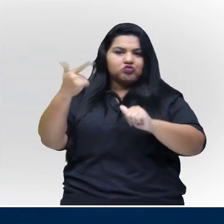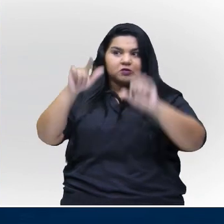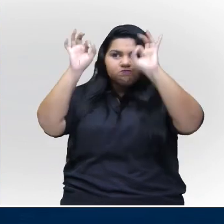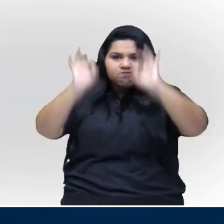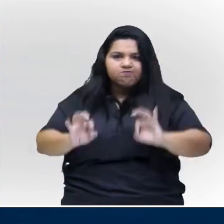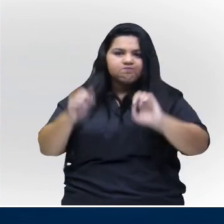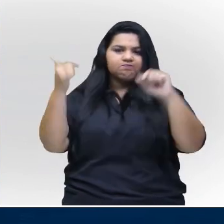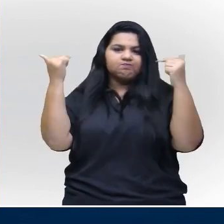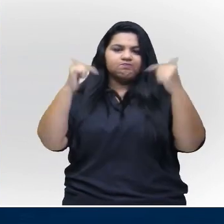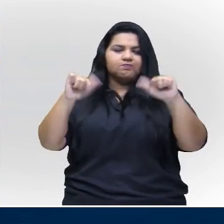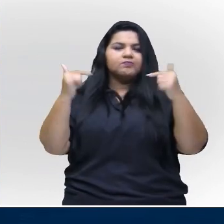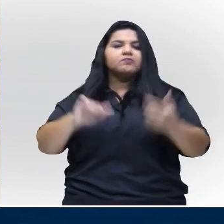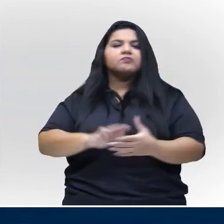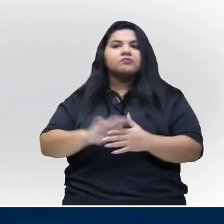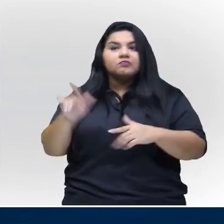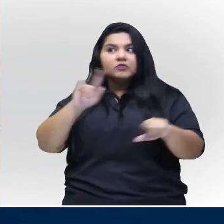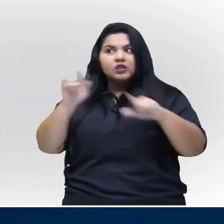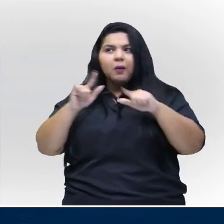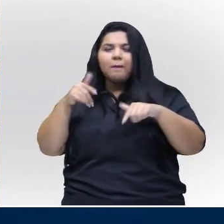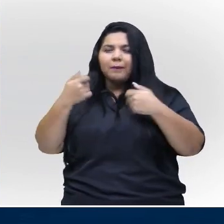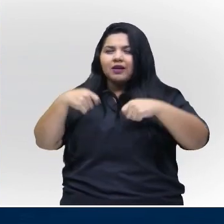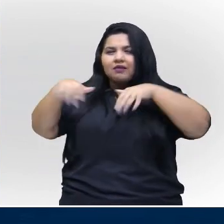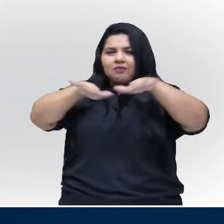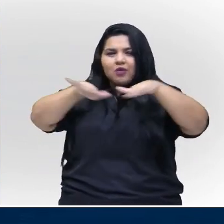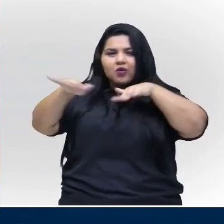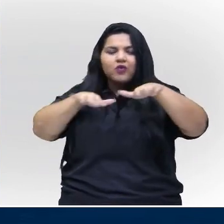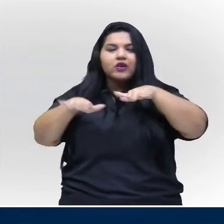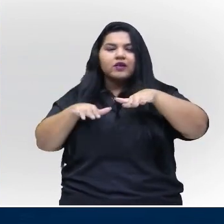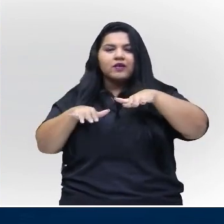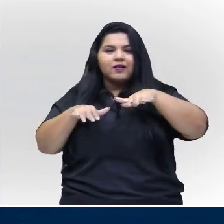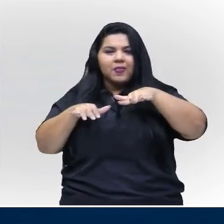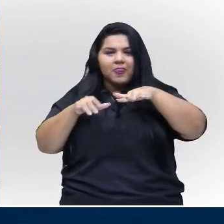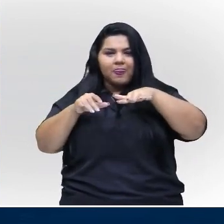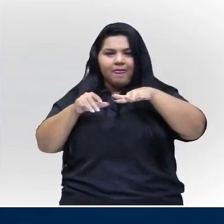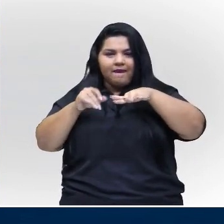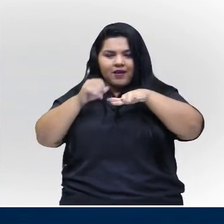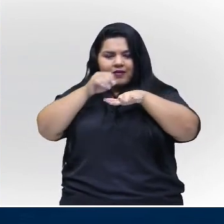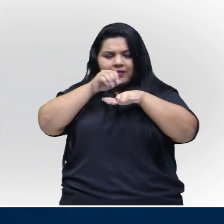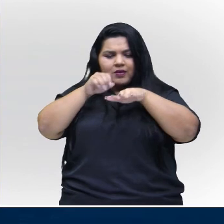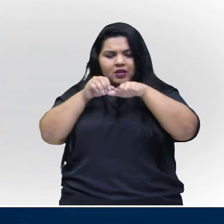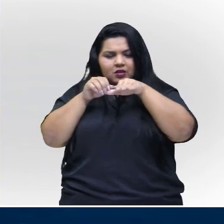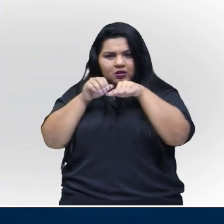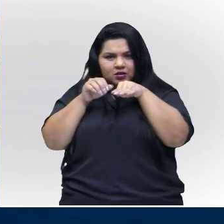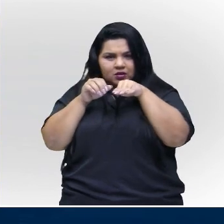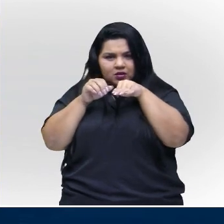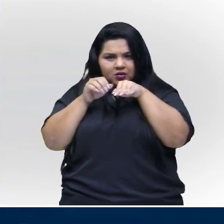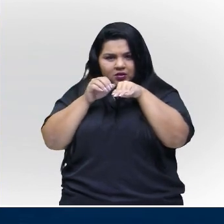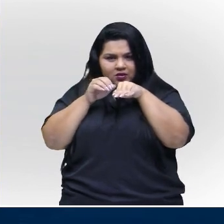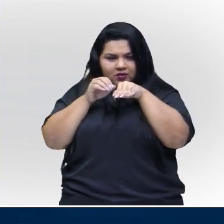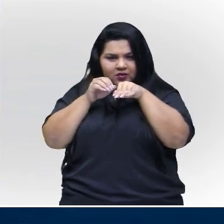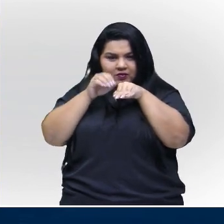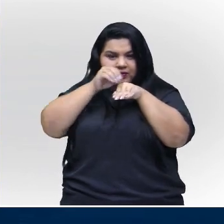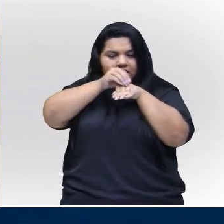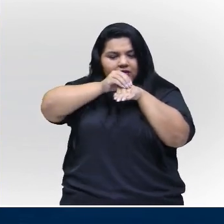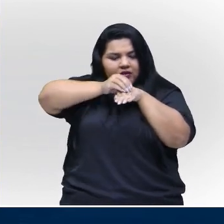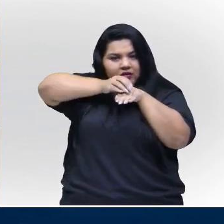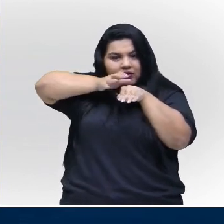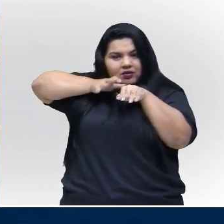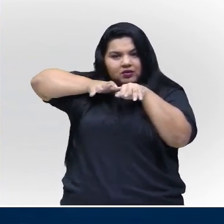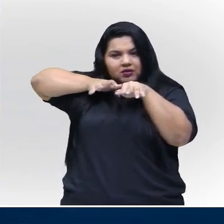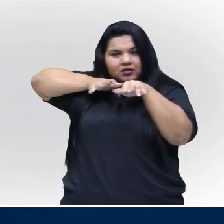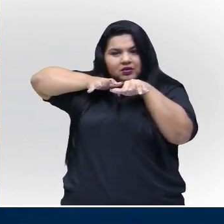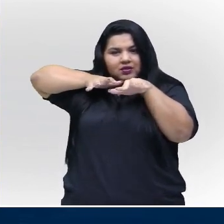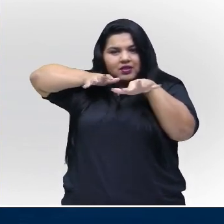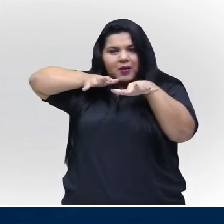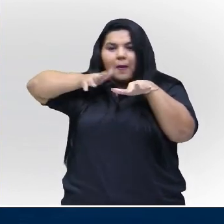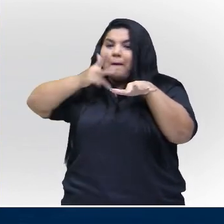precisa se locomover, ou quando ela precisa capturar seu alimento, ela vai esticar um pouquinho ali o seu citoplasma e ela vai formar, né,